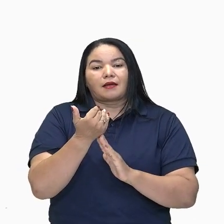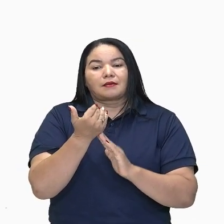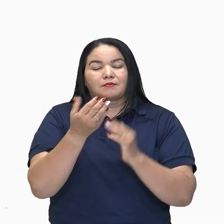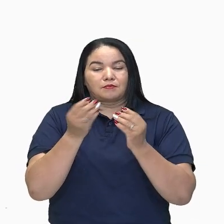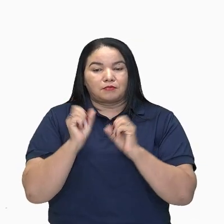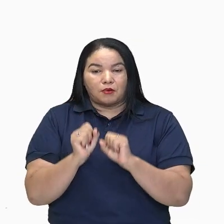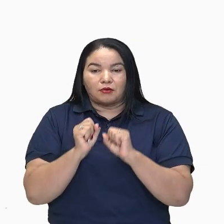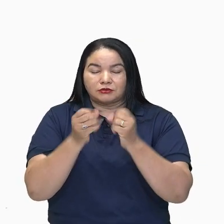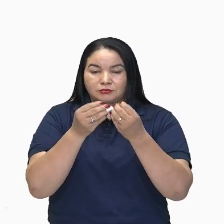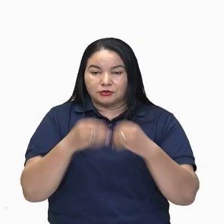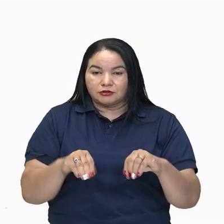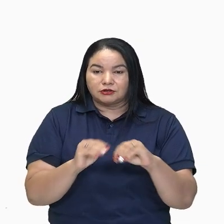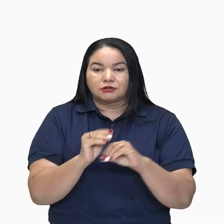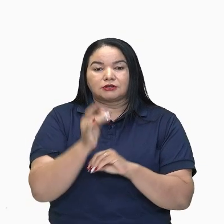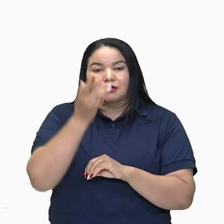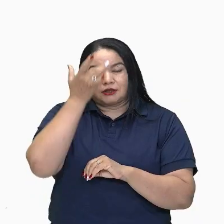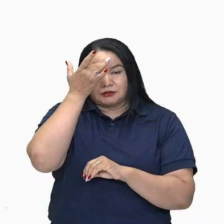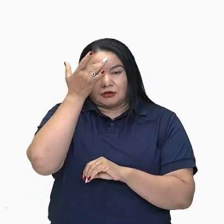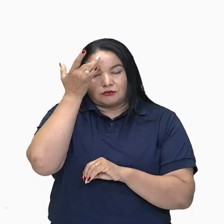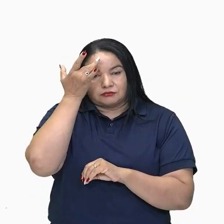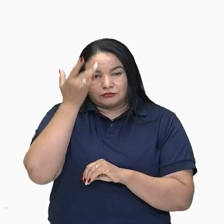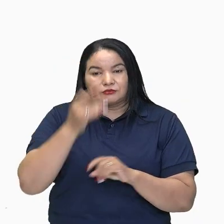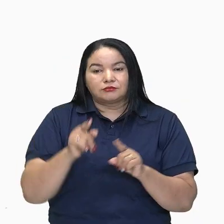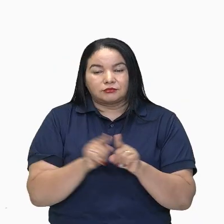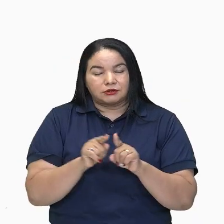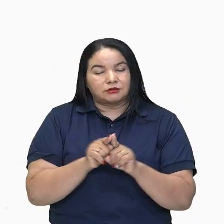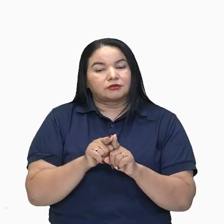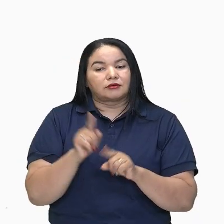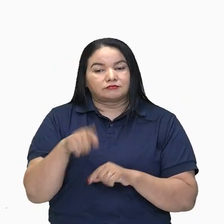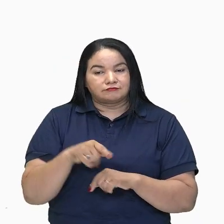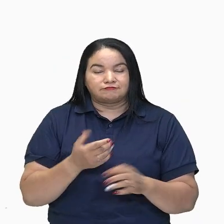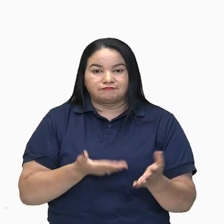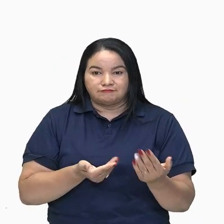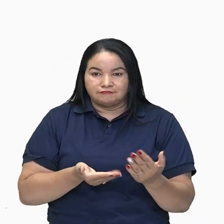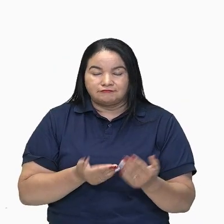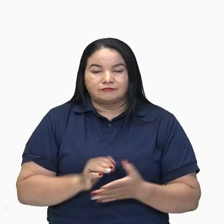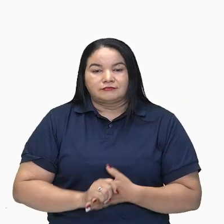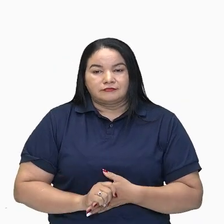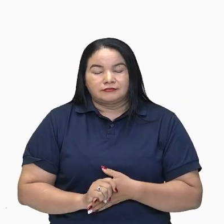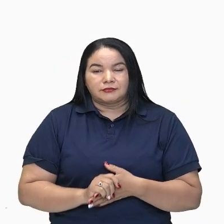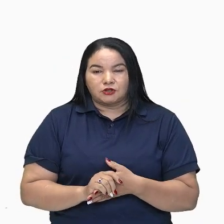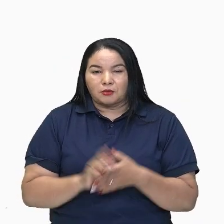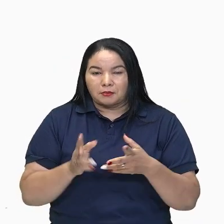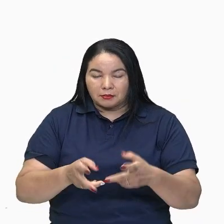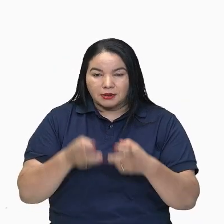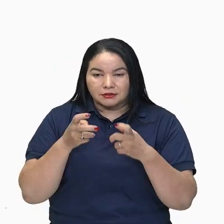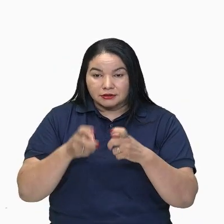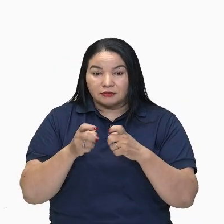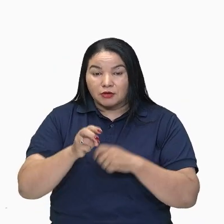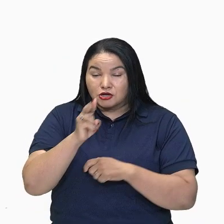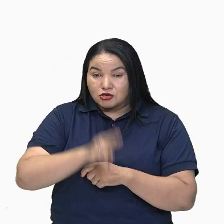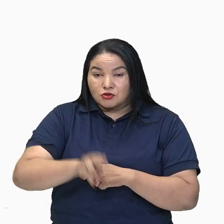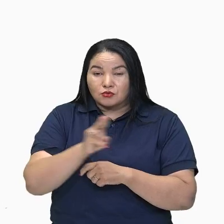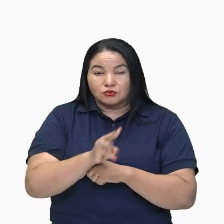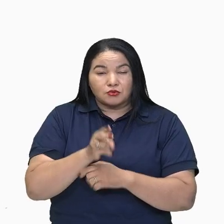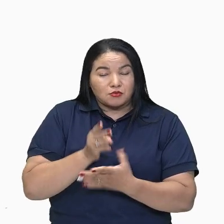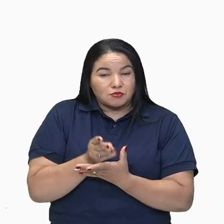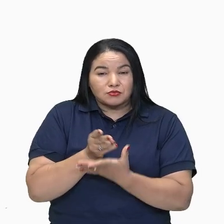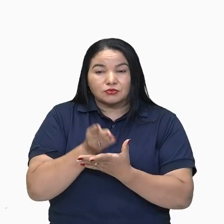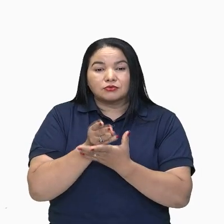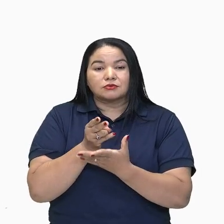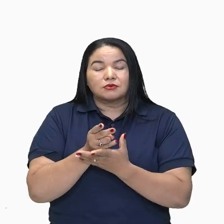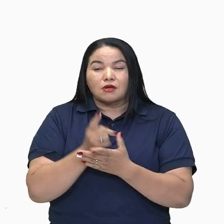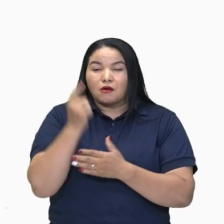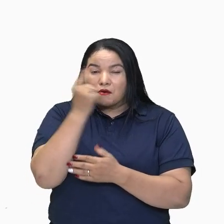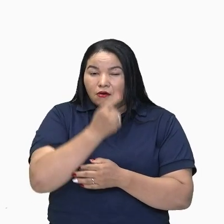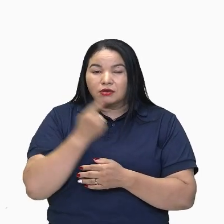jovens. Percebo que esse é o efeito das redes sociais sobre a saúde dos jovens. Então, percebo que esse uso excessivo pode prejudicar